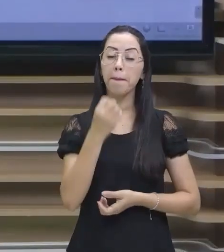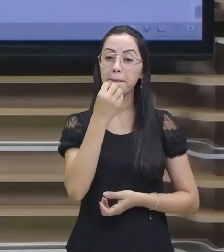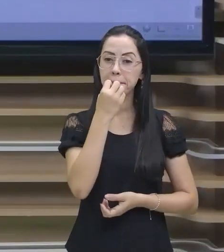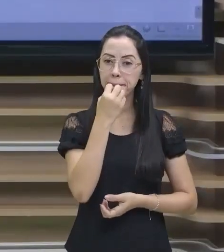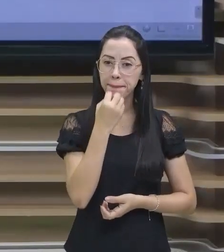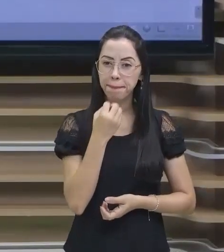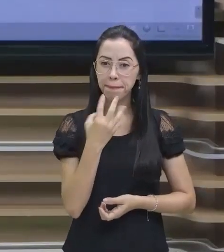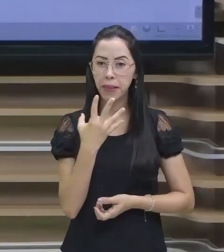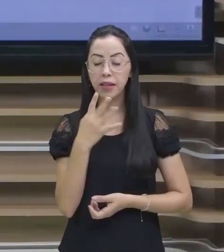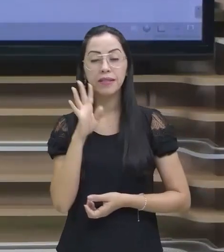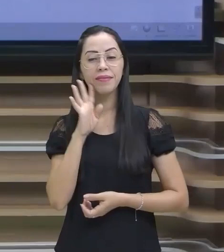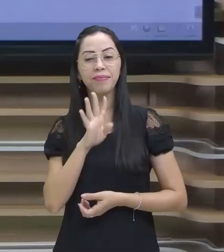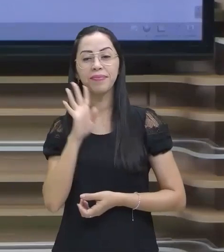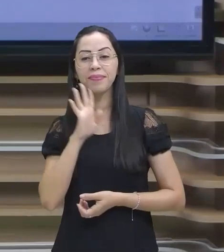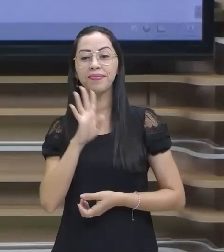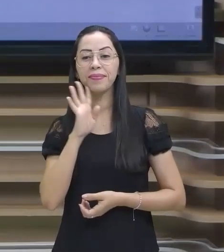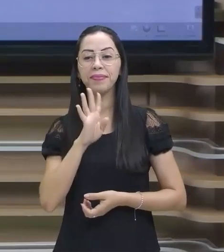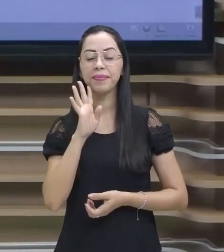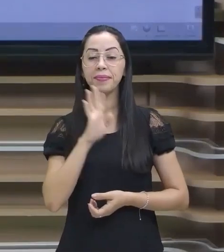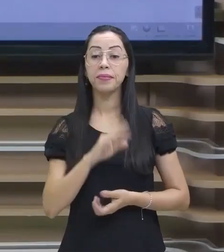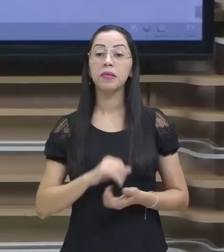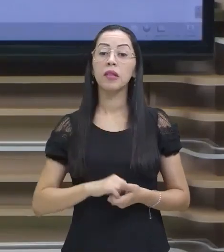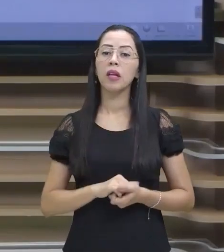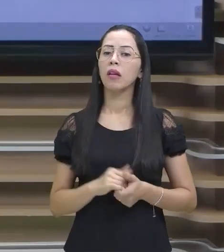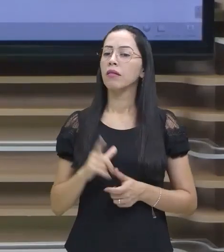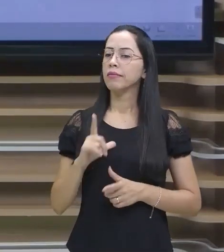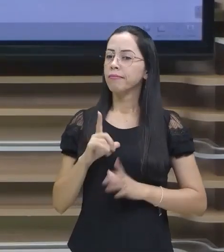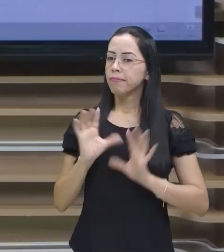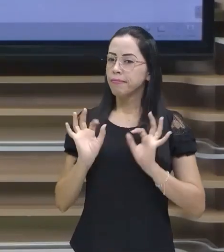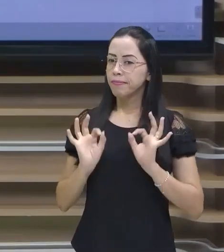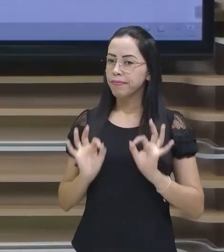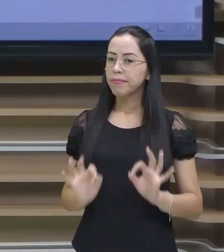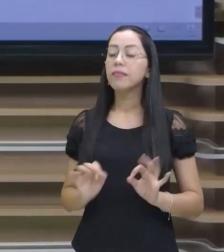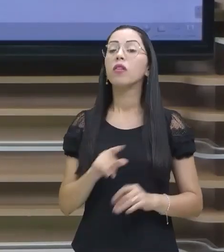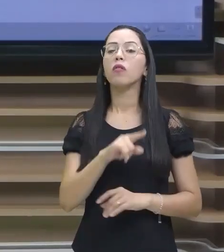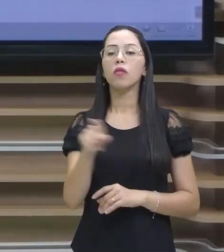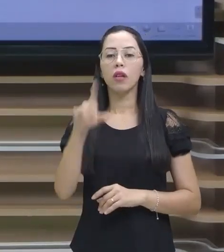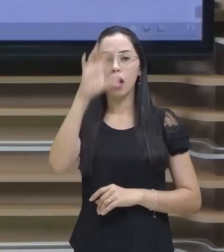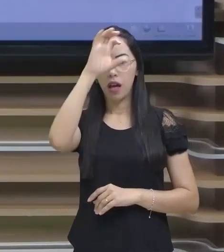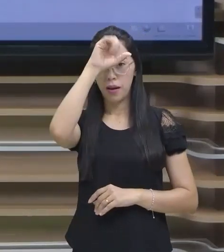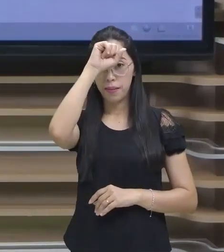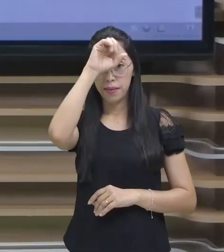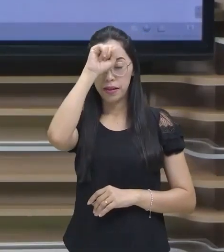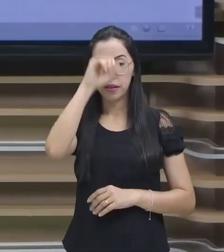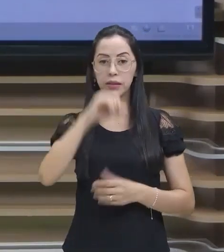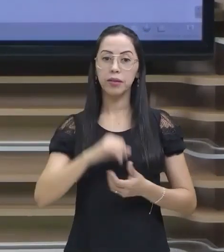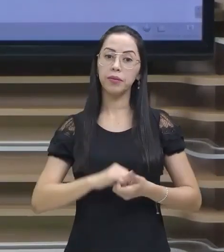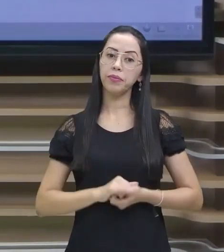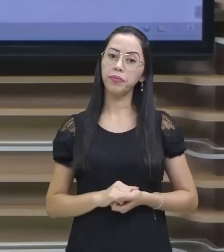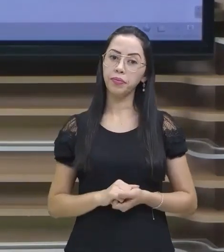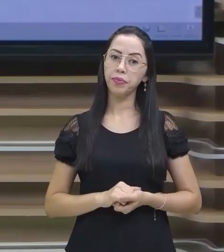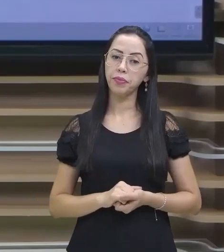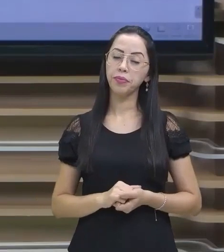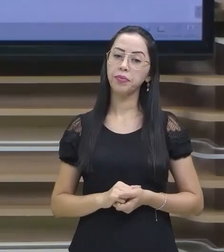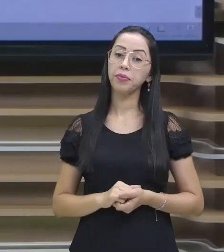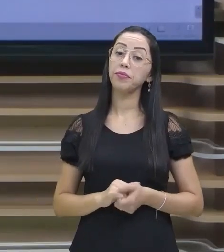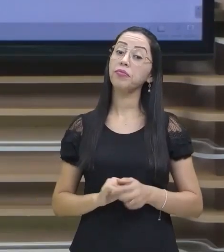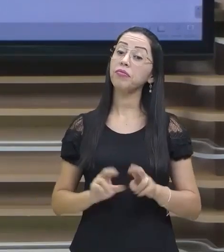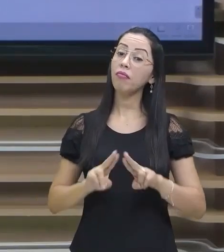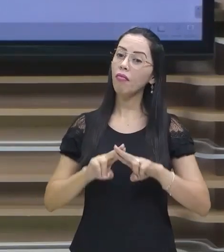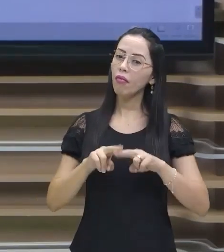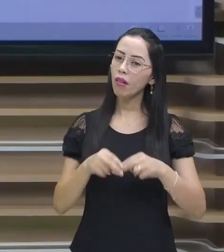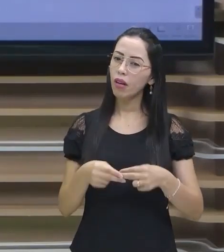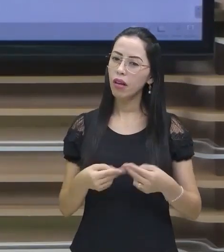Muito legal, hein? Tenho certeza que você aí está aprendendo. E é por isso que agora